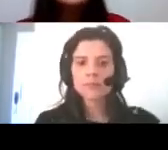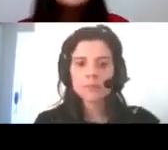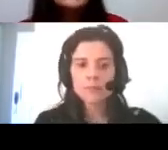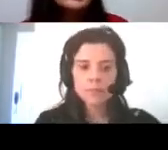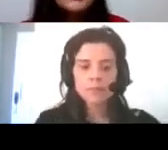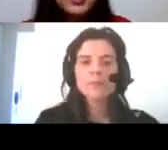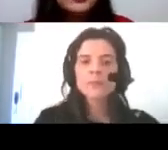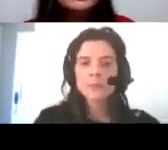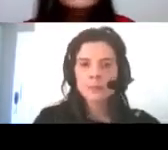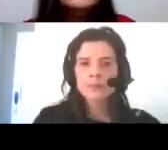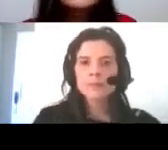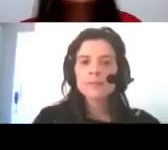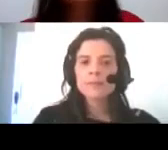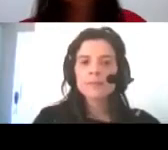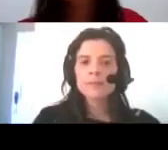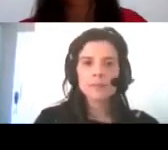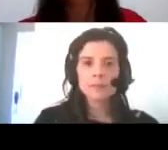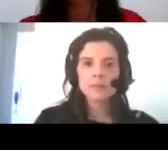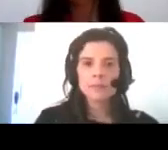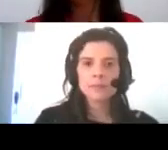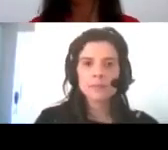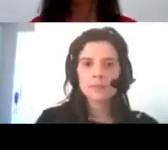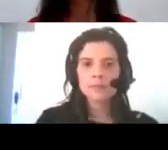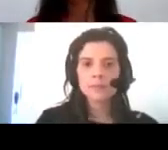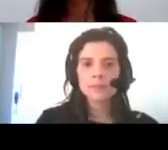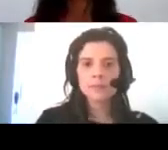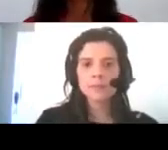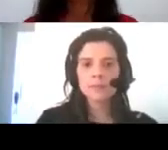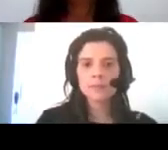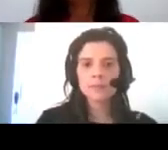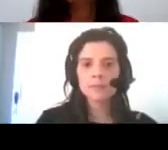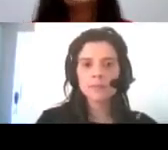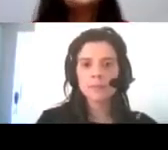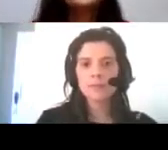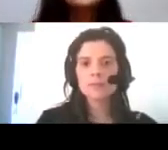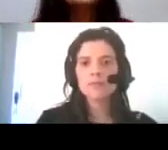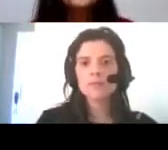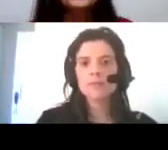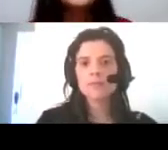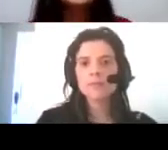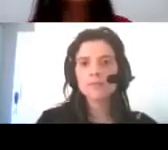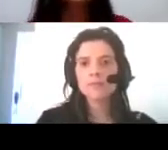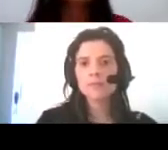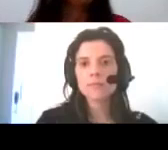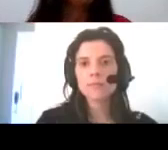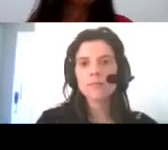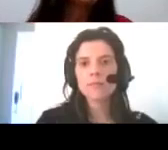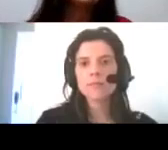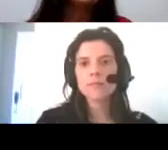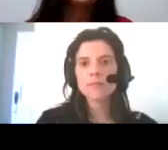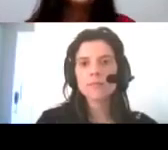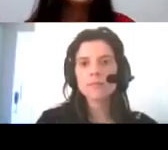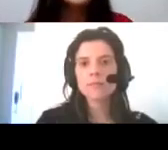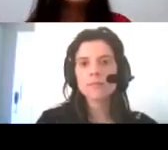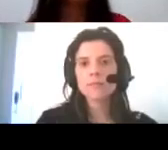profissional equilibrada, né? Então, tudo tem que agir de forma harmônica. Eu não